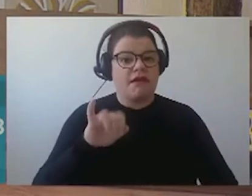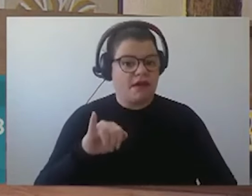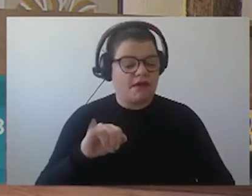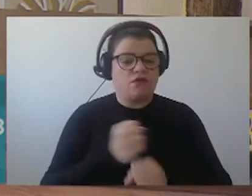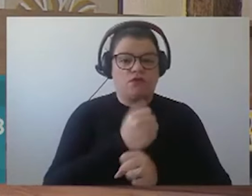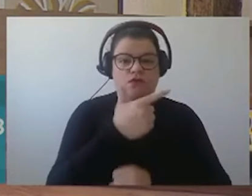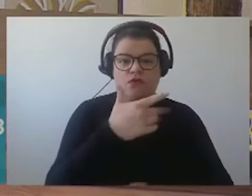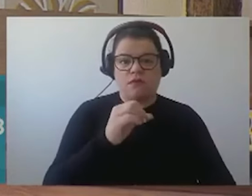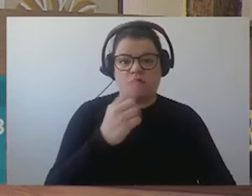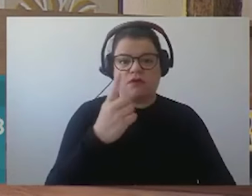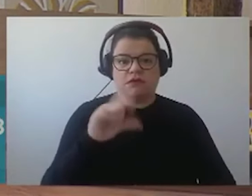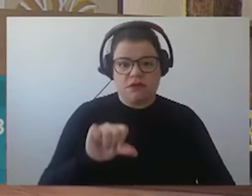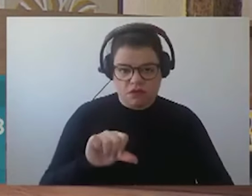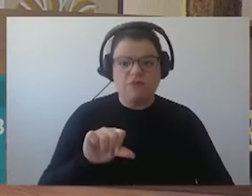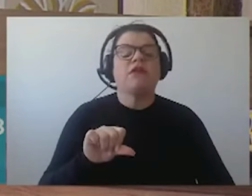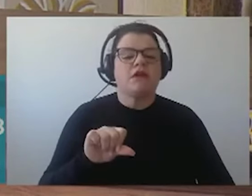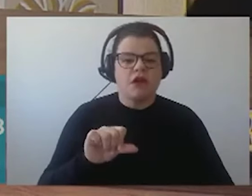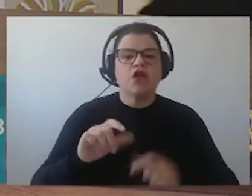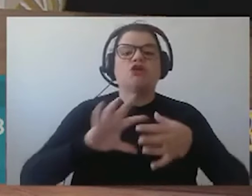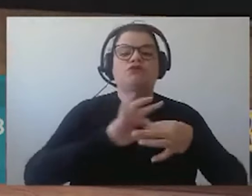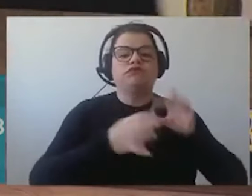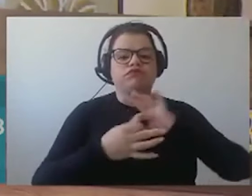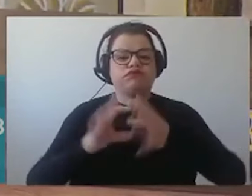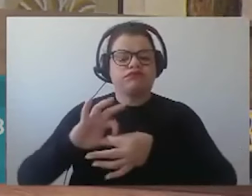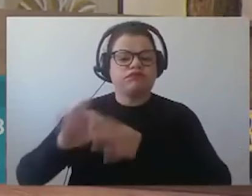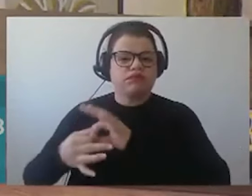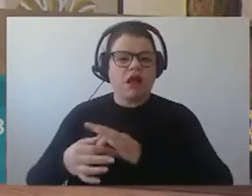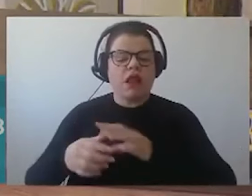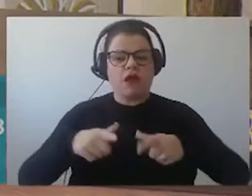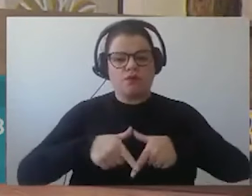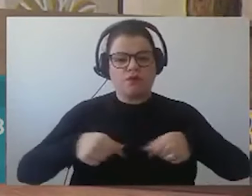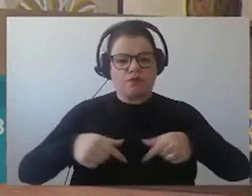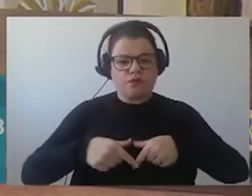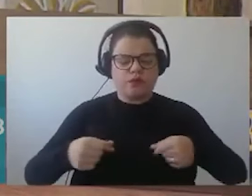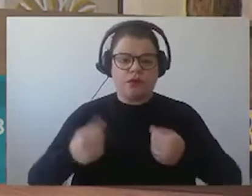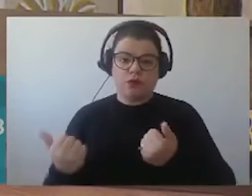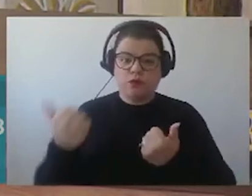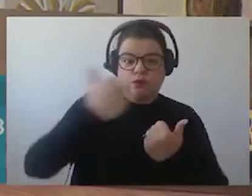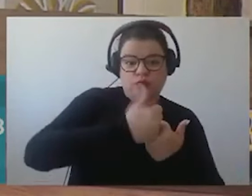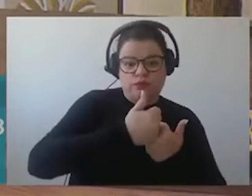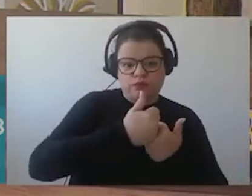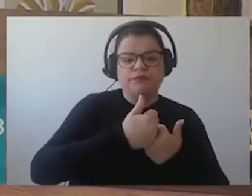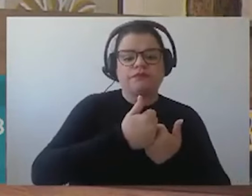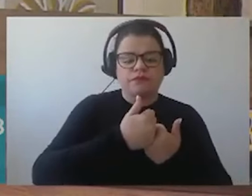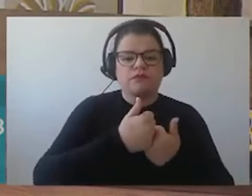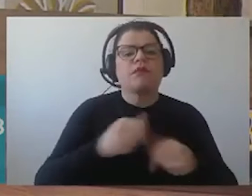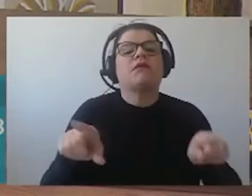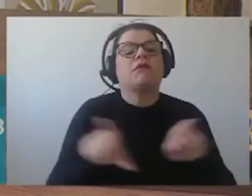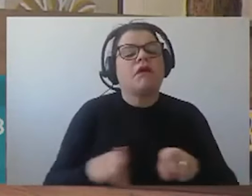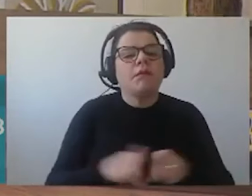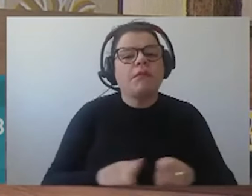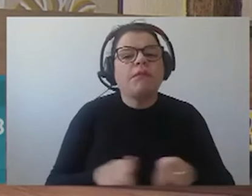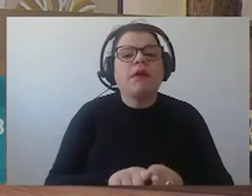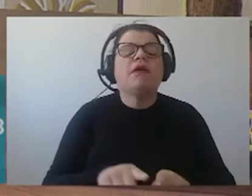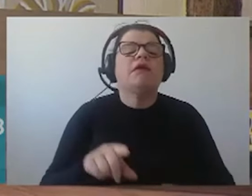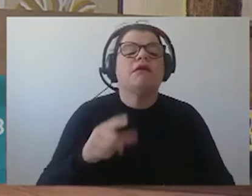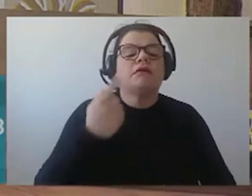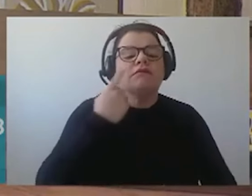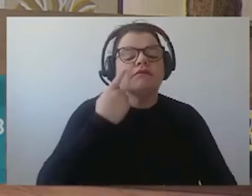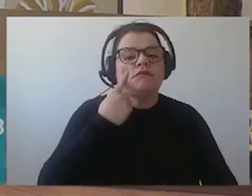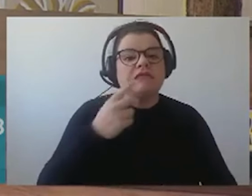reserva nos Jogos Olímpicos de Tóquio, estando apto a substituir o atleta titular em Tóquio, e foi também quinto lugar nos Jogos Sul-Americanos